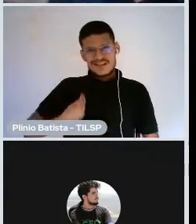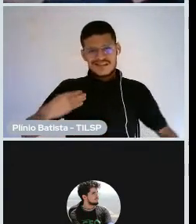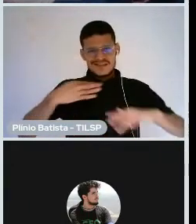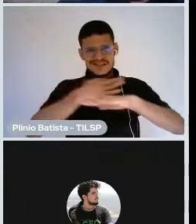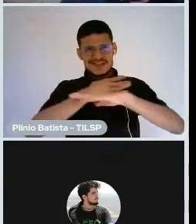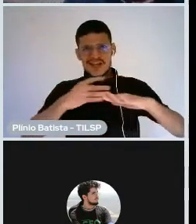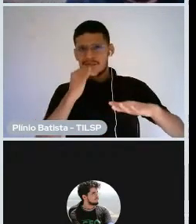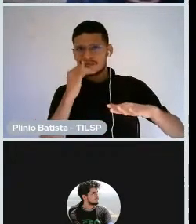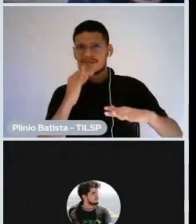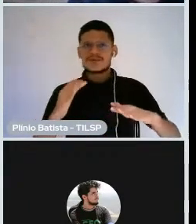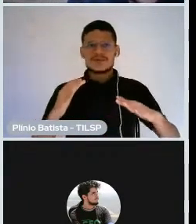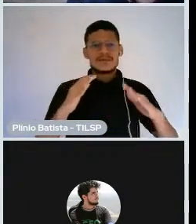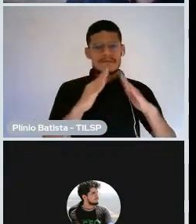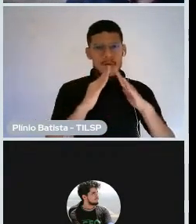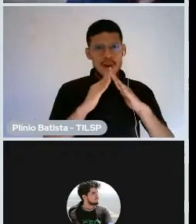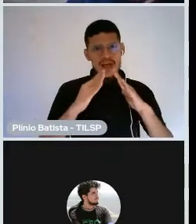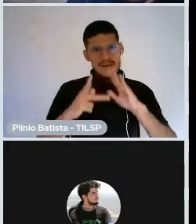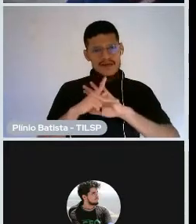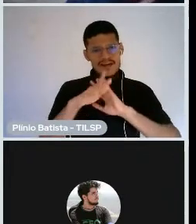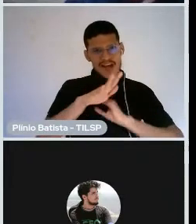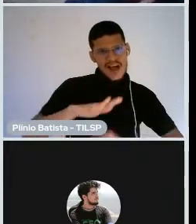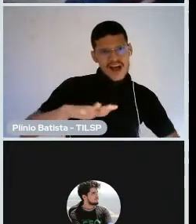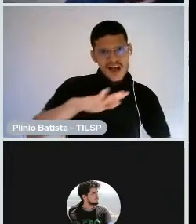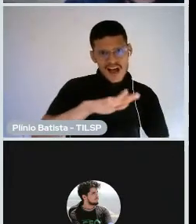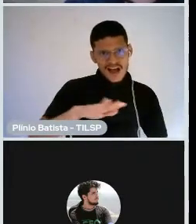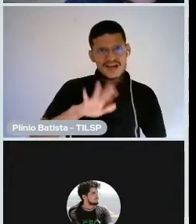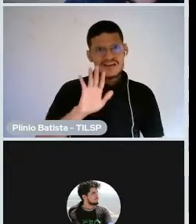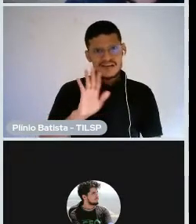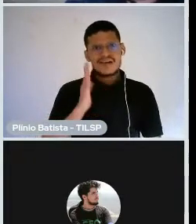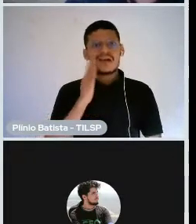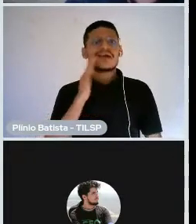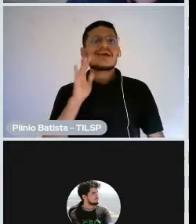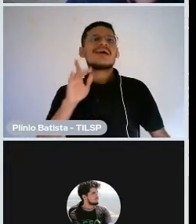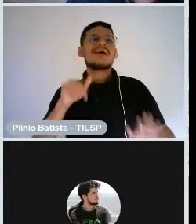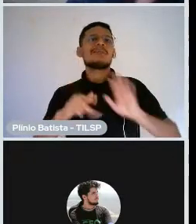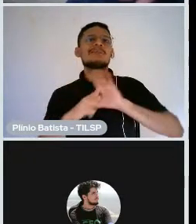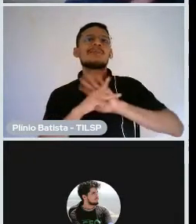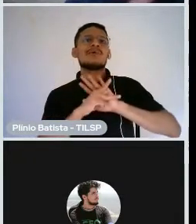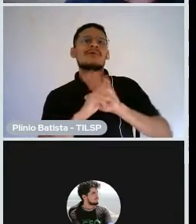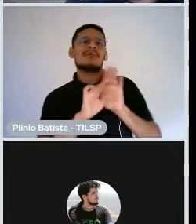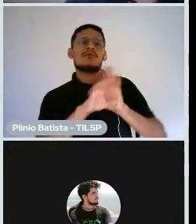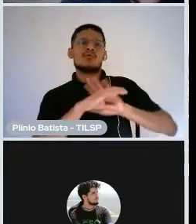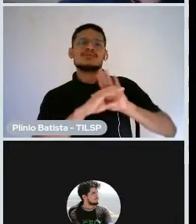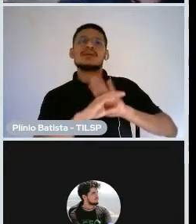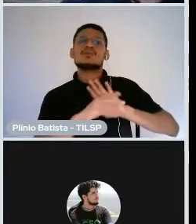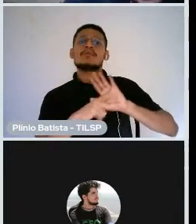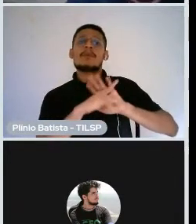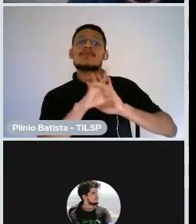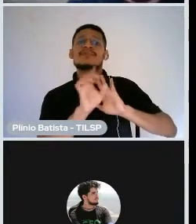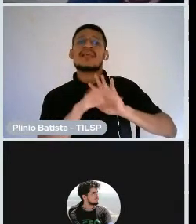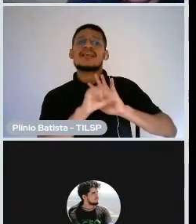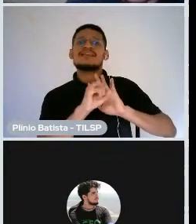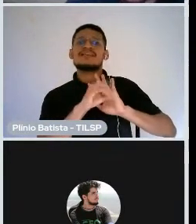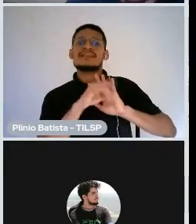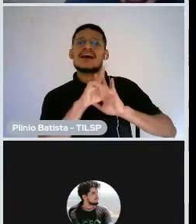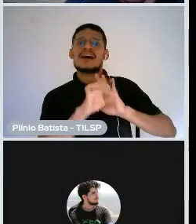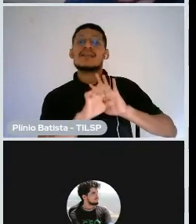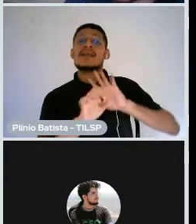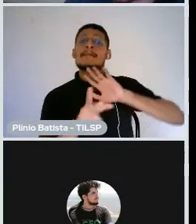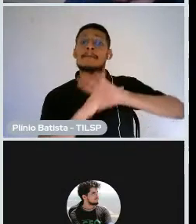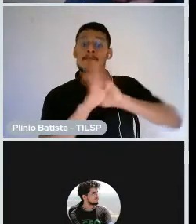morar nessas áreas. Então, esse é o conceito, né? Da questão da densidade dentro do exemplo do Brasil,